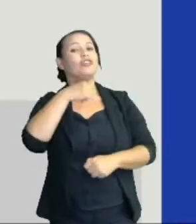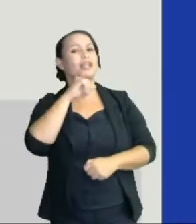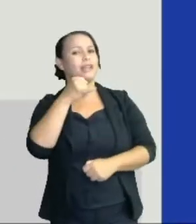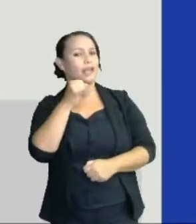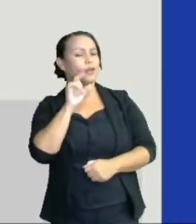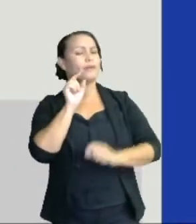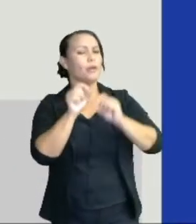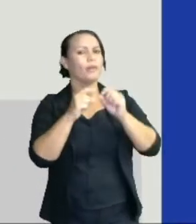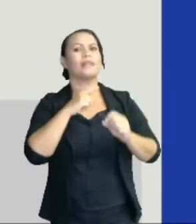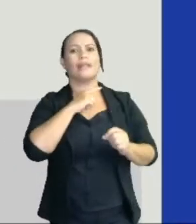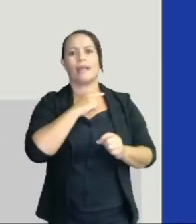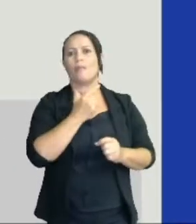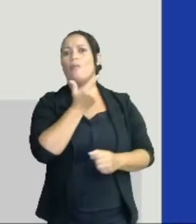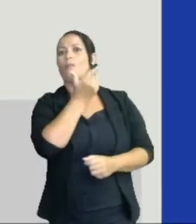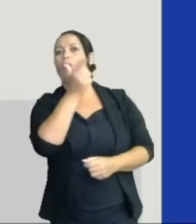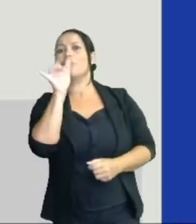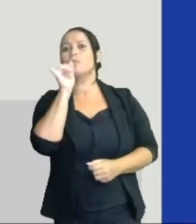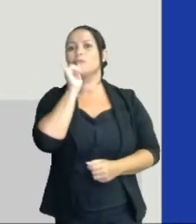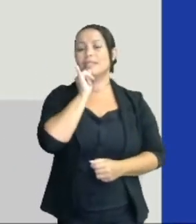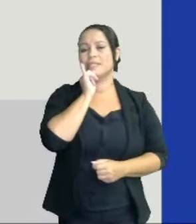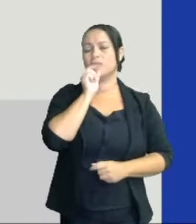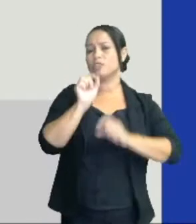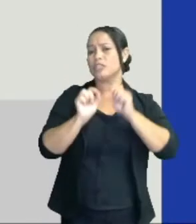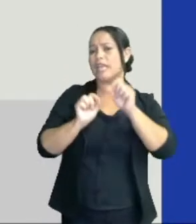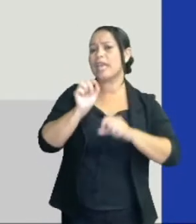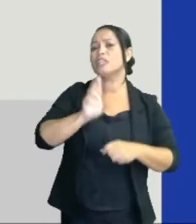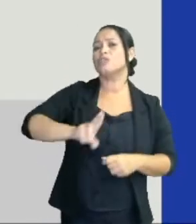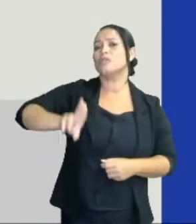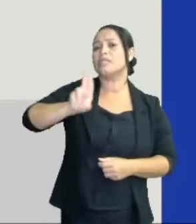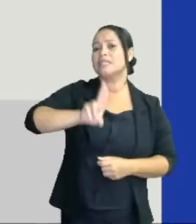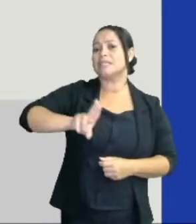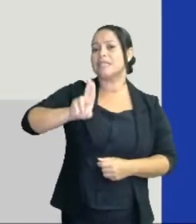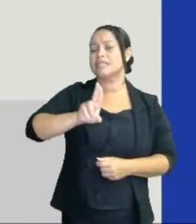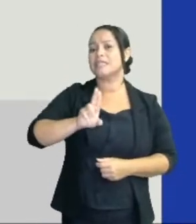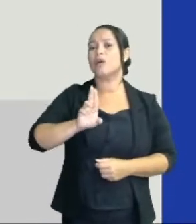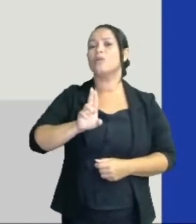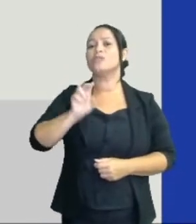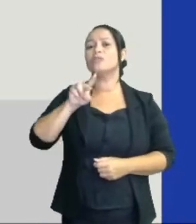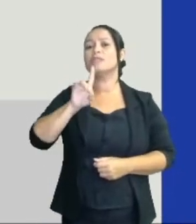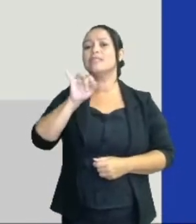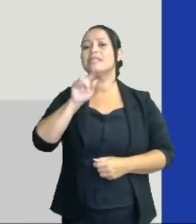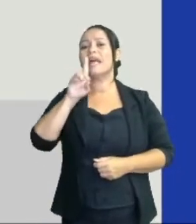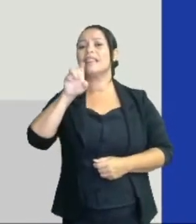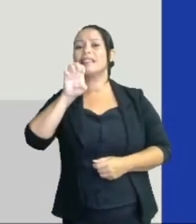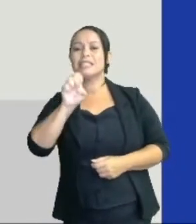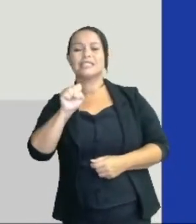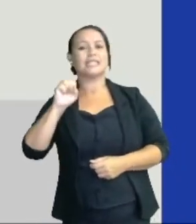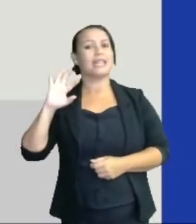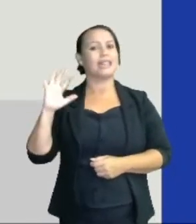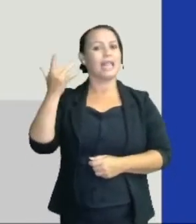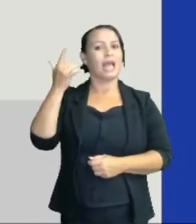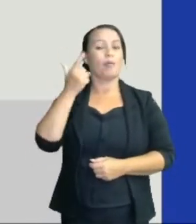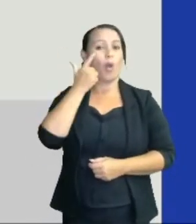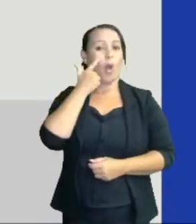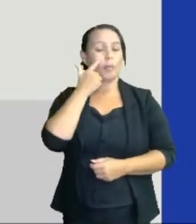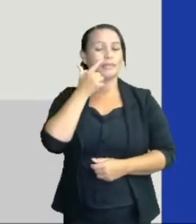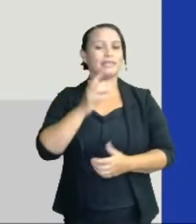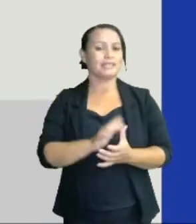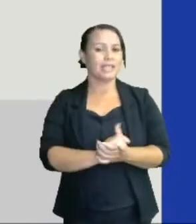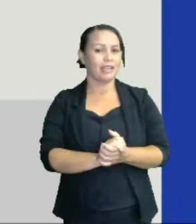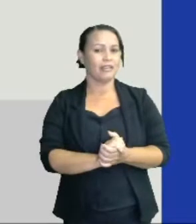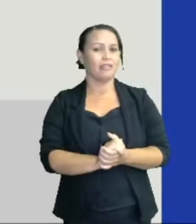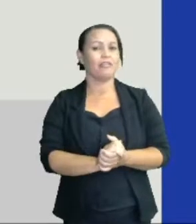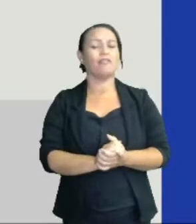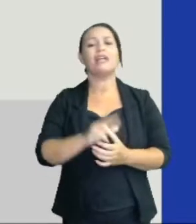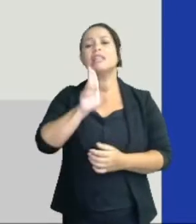mais uma vez um exemplo de utilização das unidades de tempo. Neste caso, ele